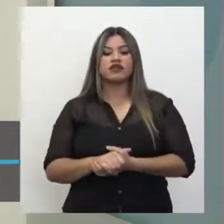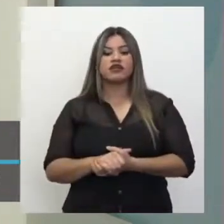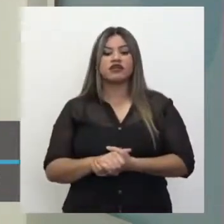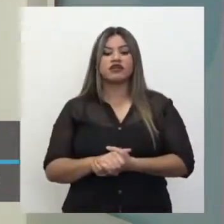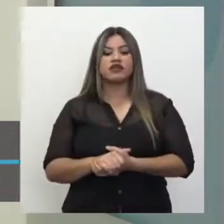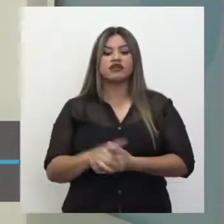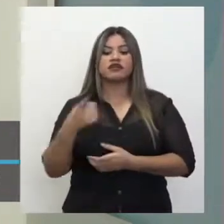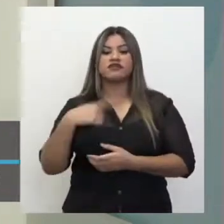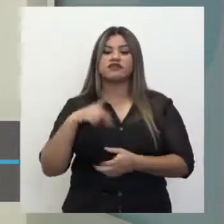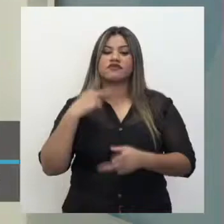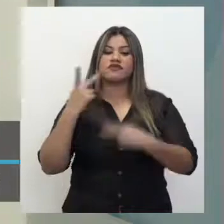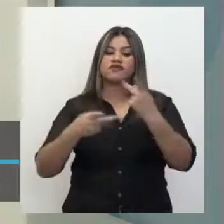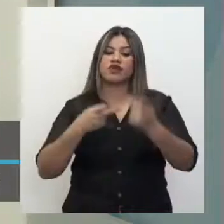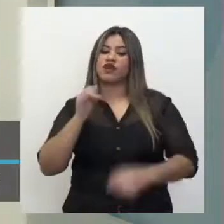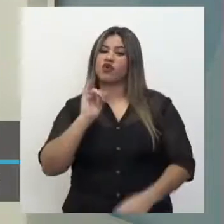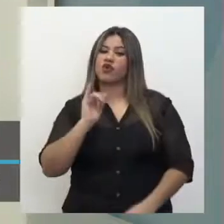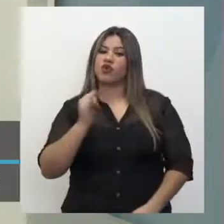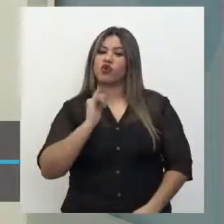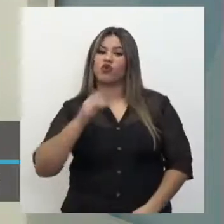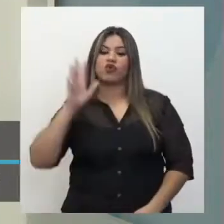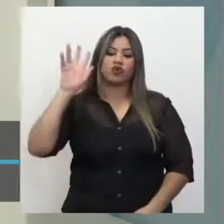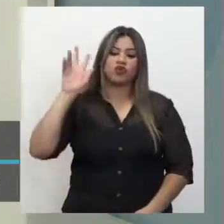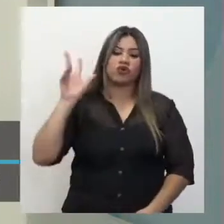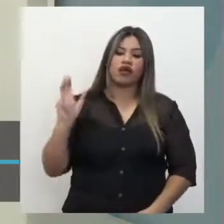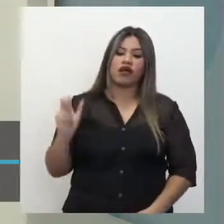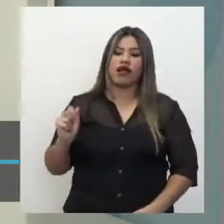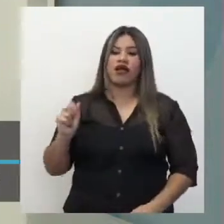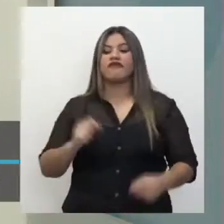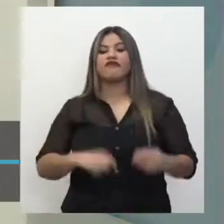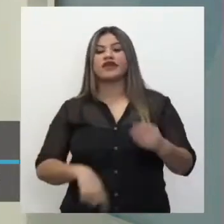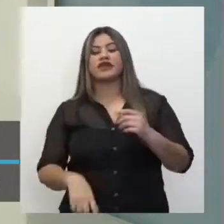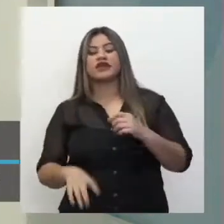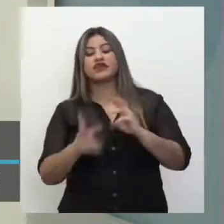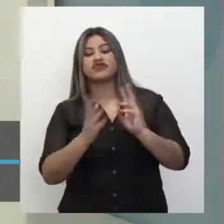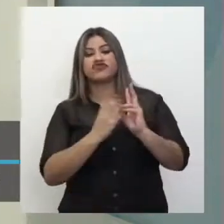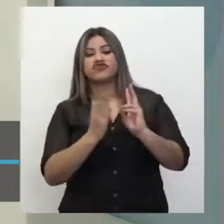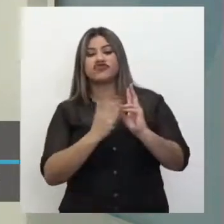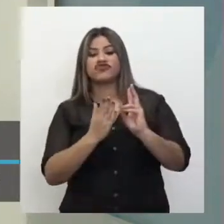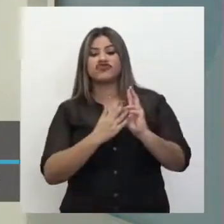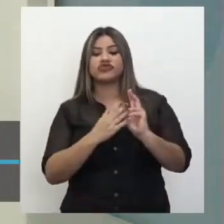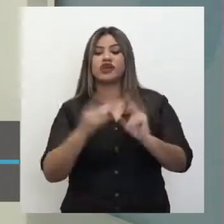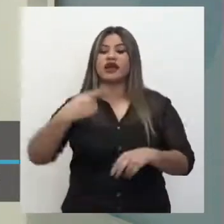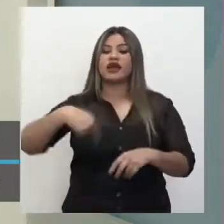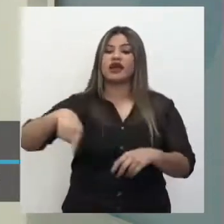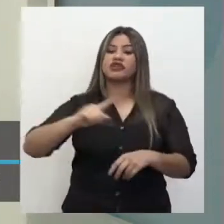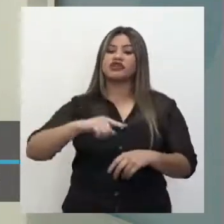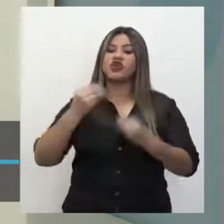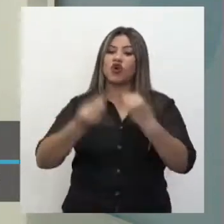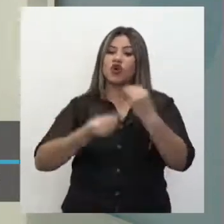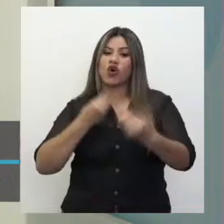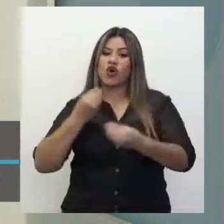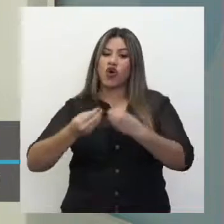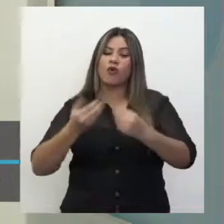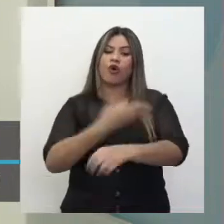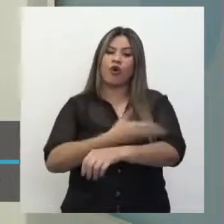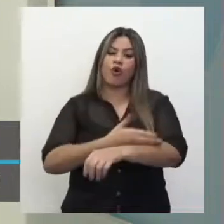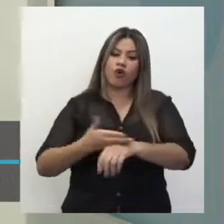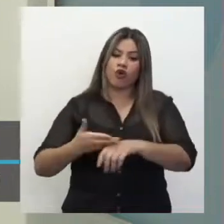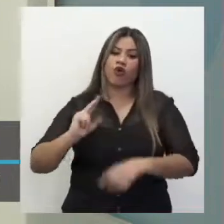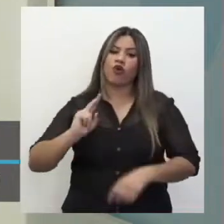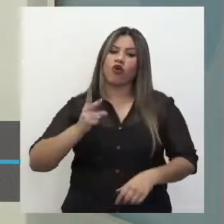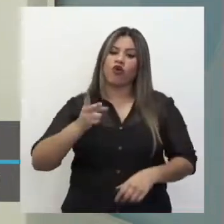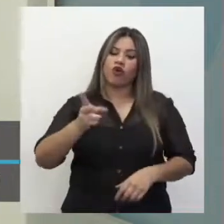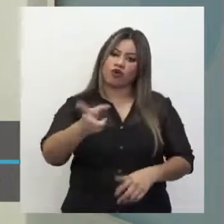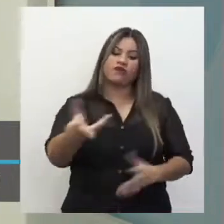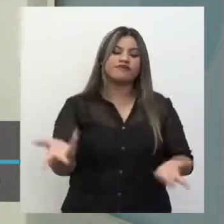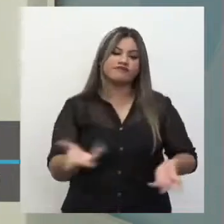por exemplo, né, dos contos africanos e indígenas, você vai tentar manter uma tradição, né?